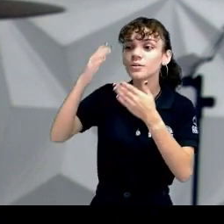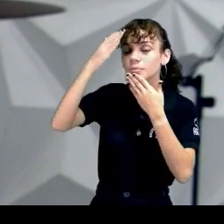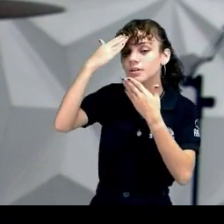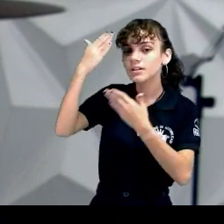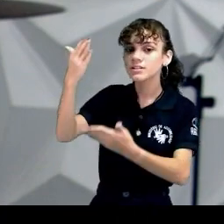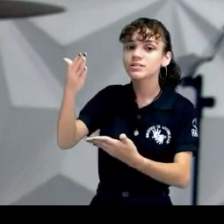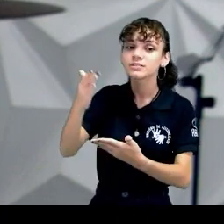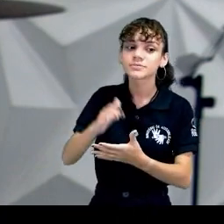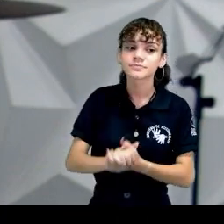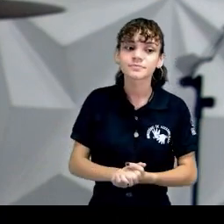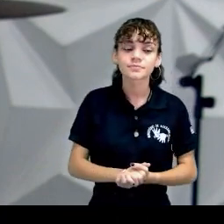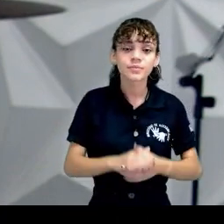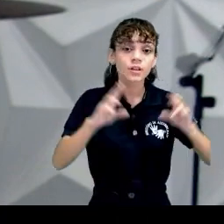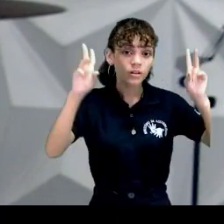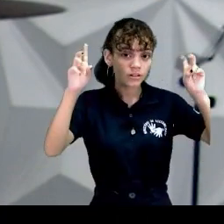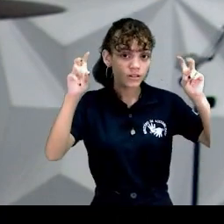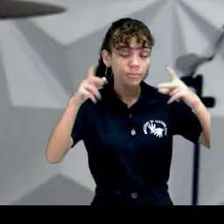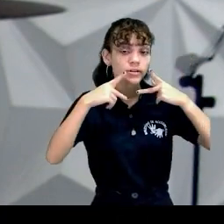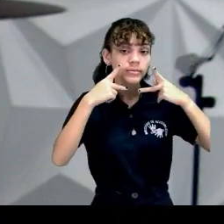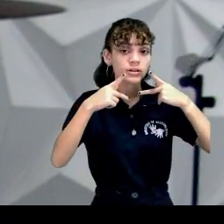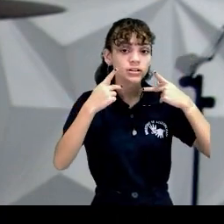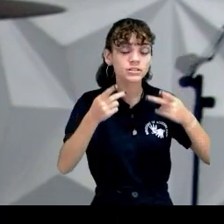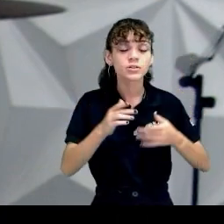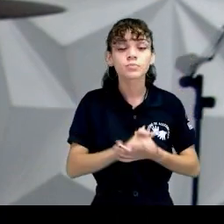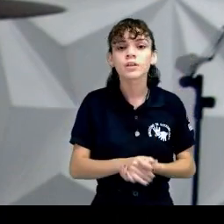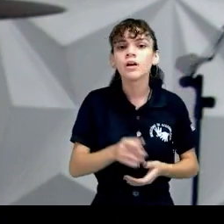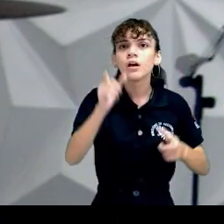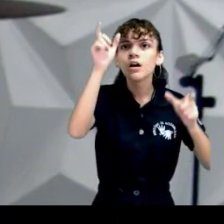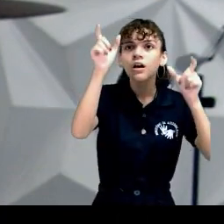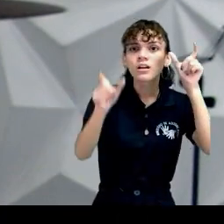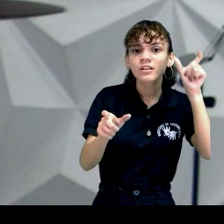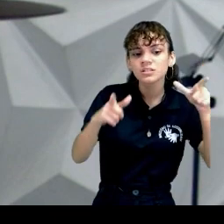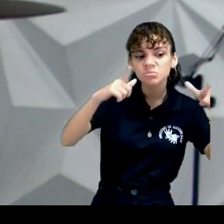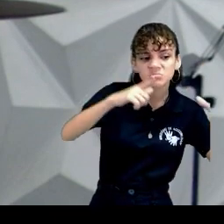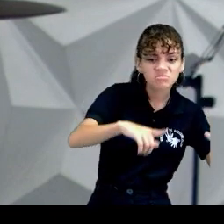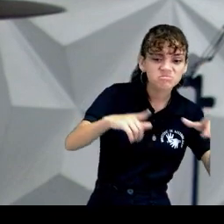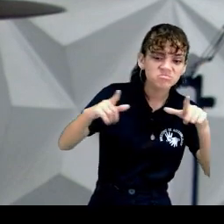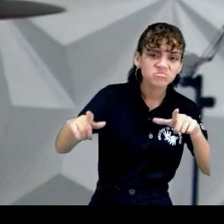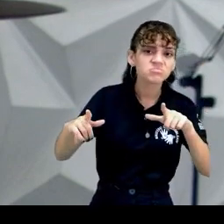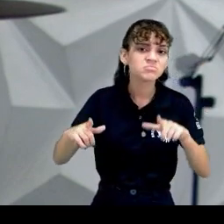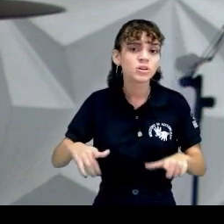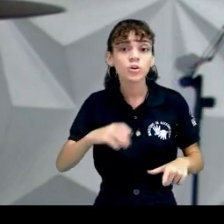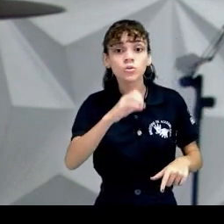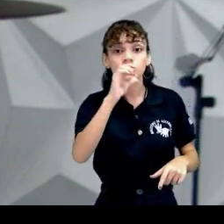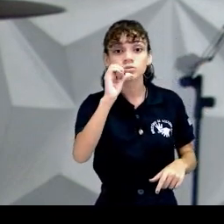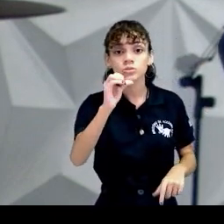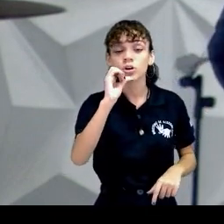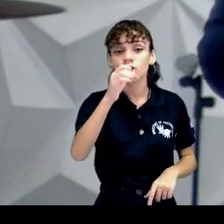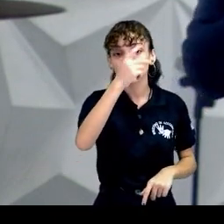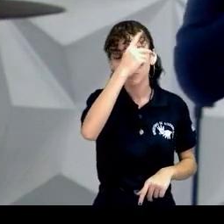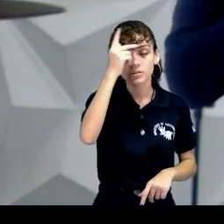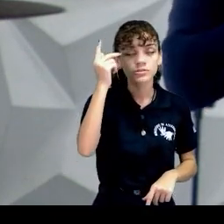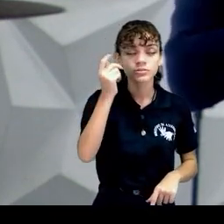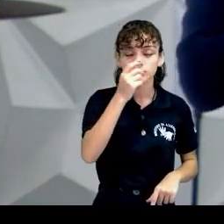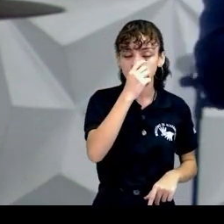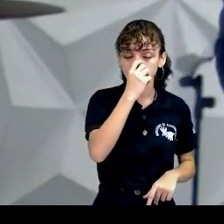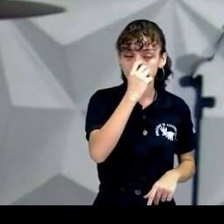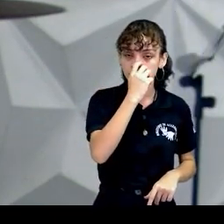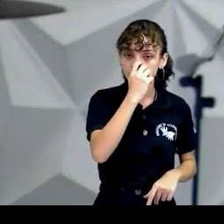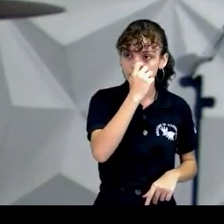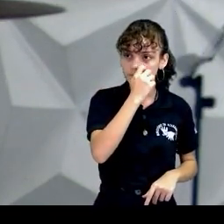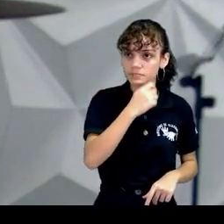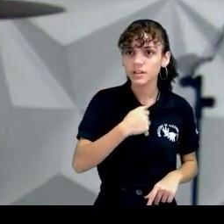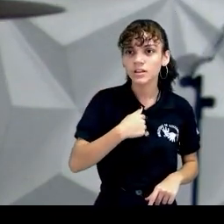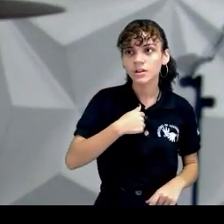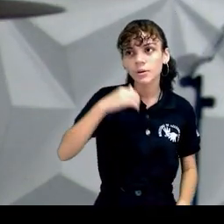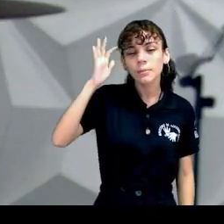E eu fiquei pensando sobre isso, sobre essa pergunta de Jesus: olha, onde é que estão os outros 9? É claro que Jesus